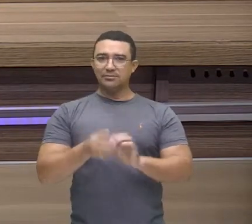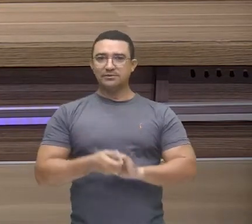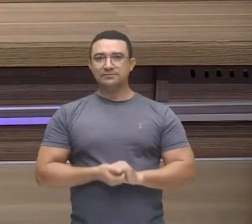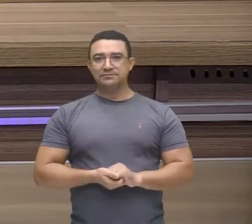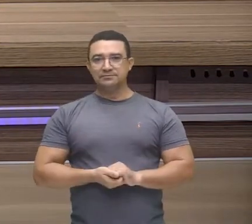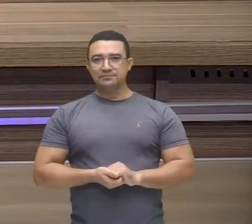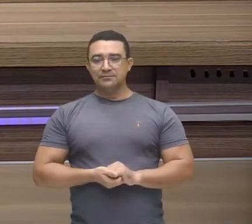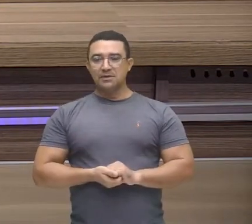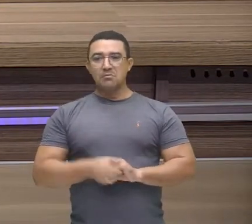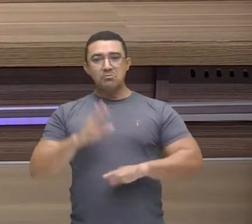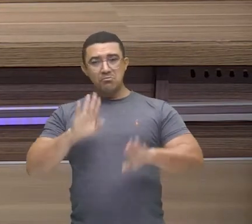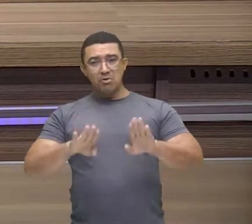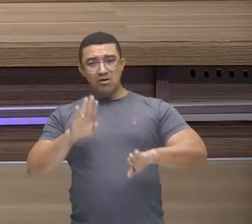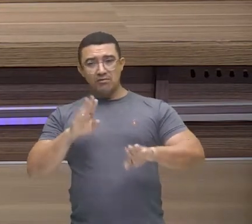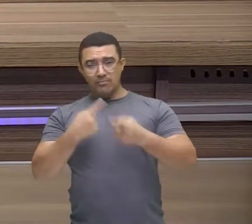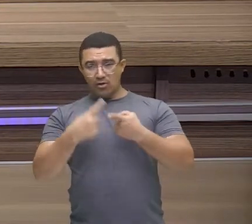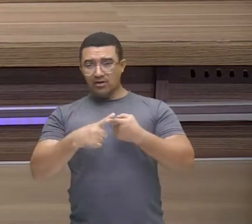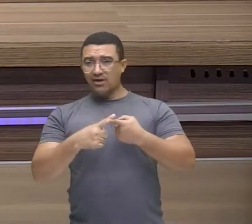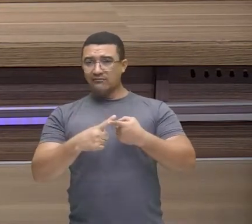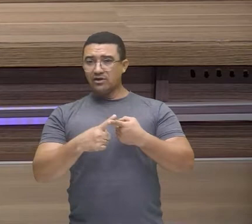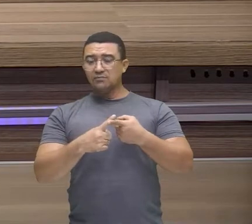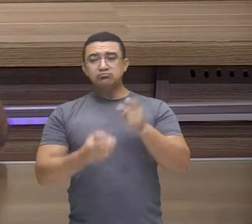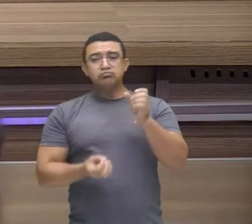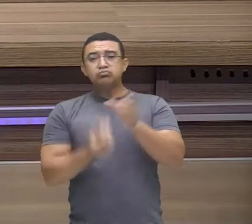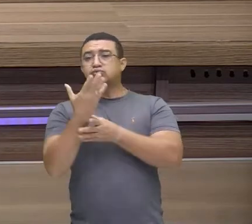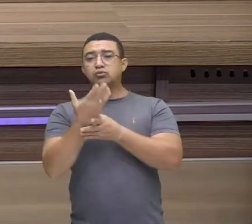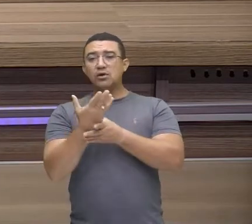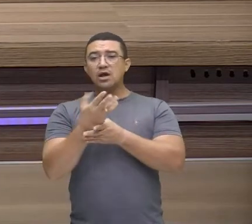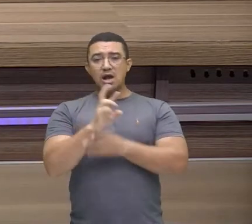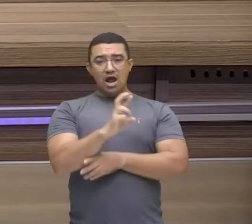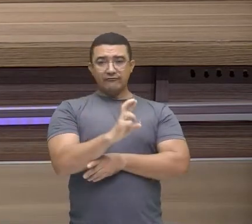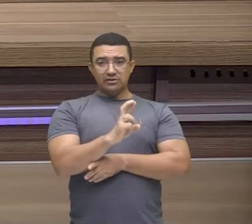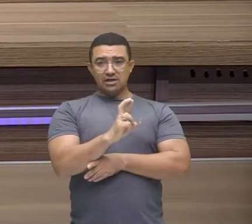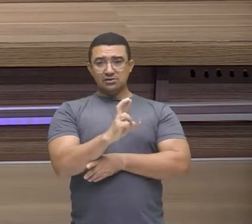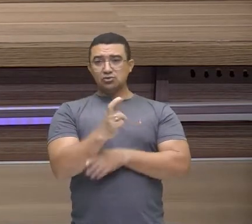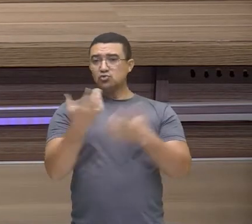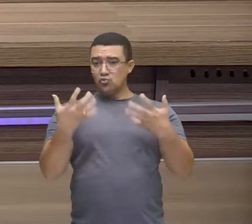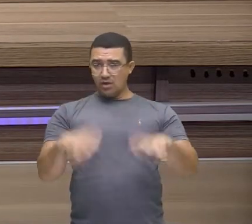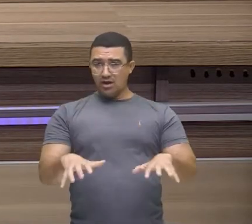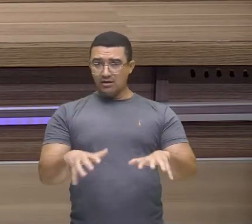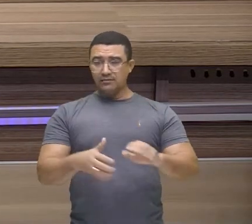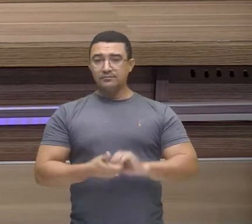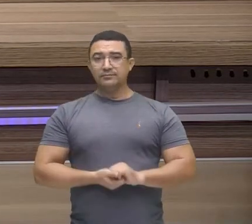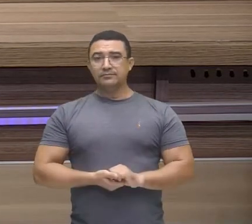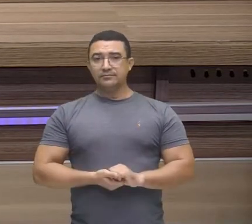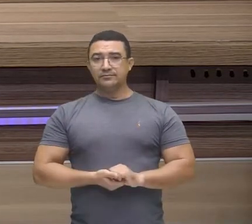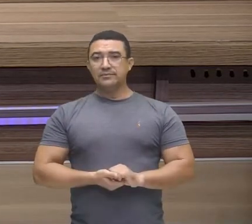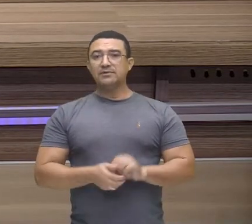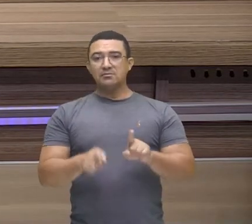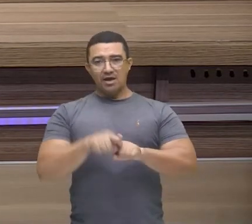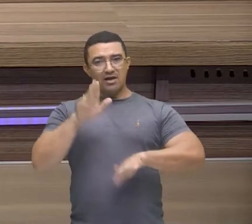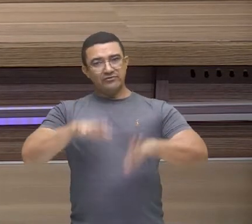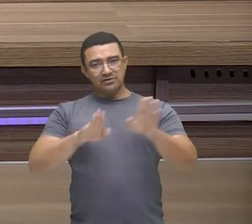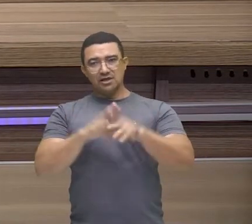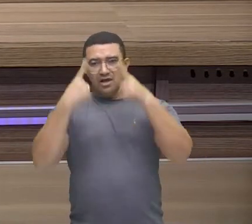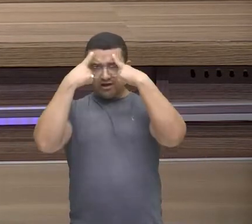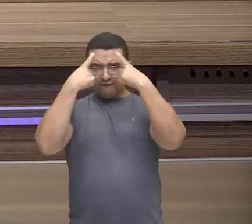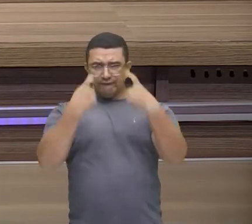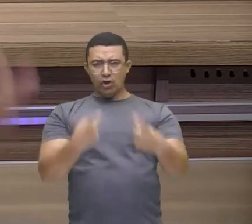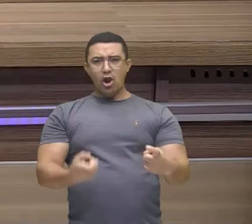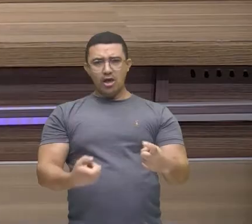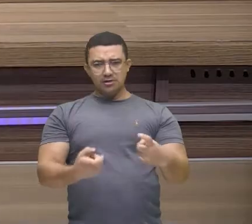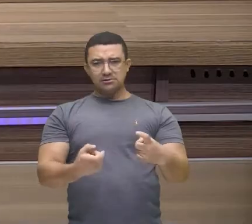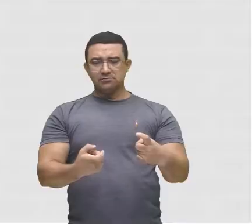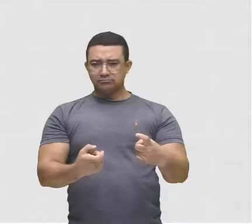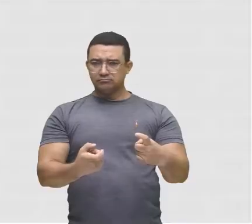gestação indesejada, aí vem uma outra coisa, no mesmo, acompanhando junto, que é a violência sexual. Então, esse